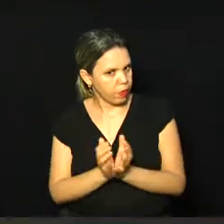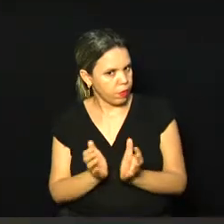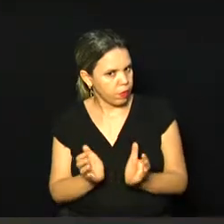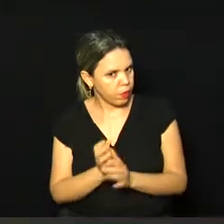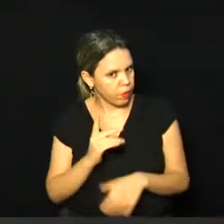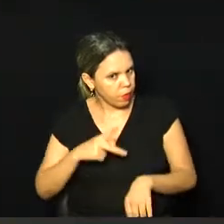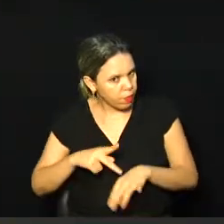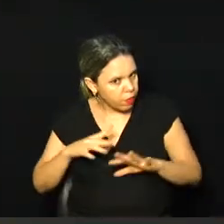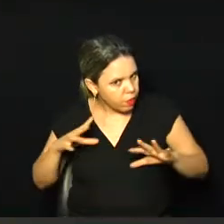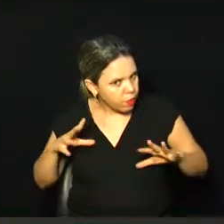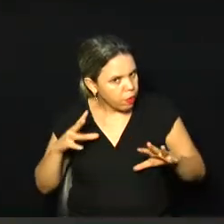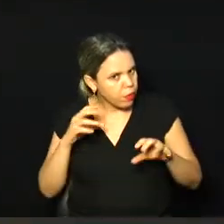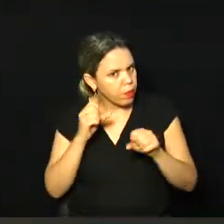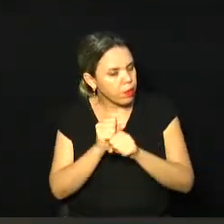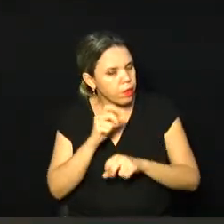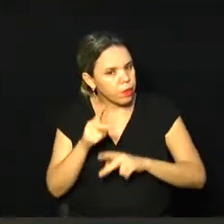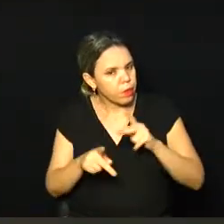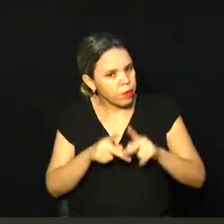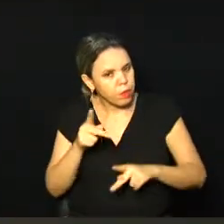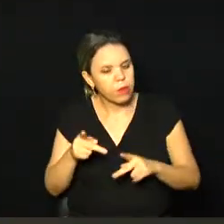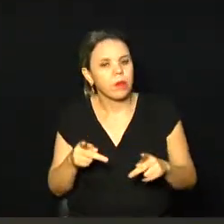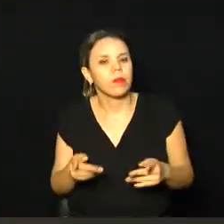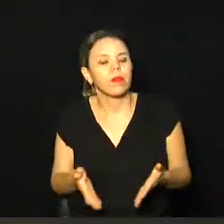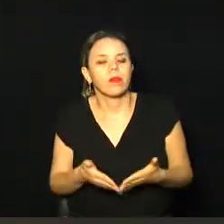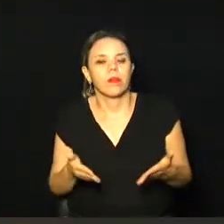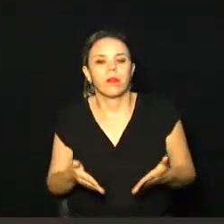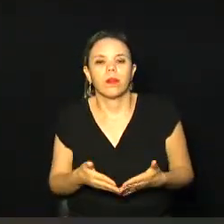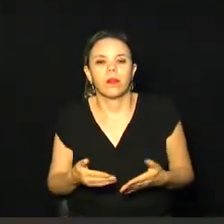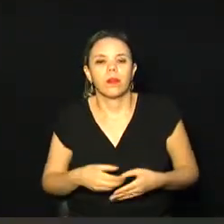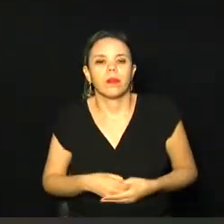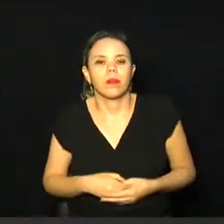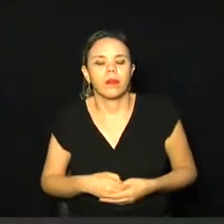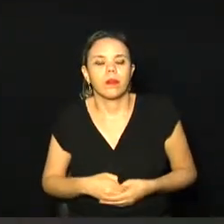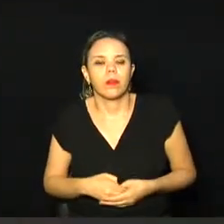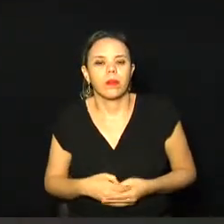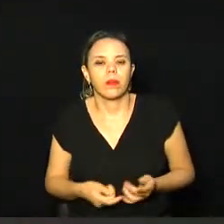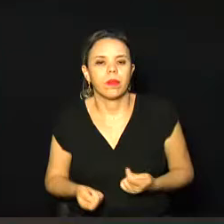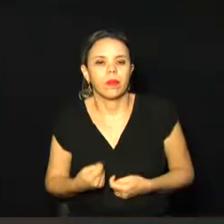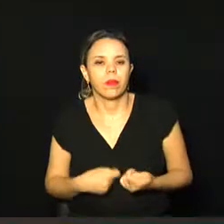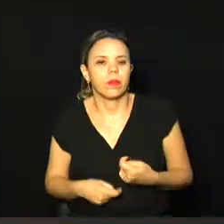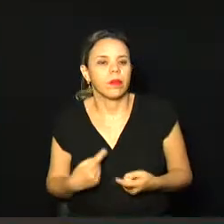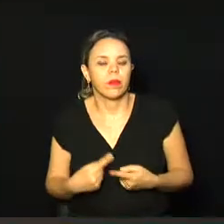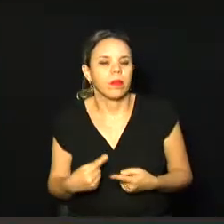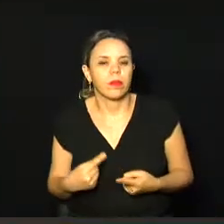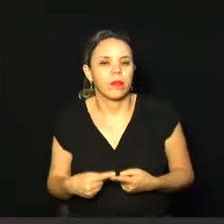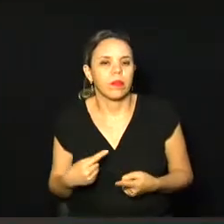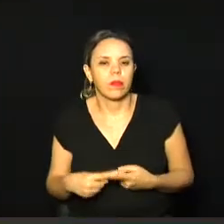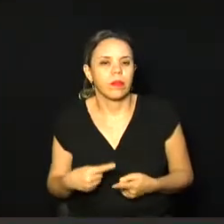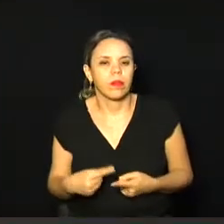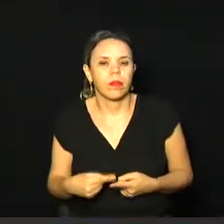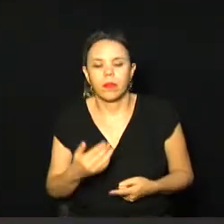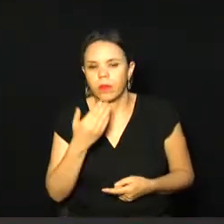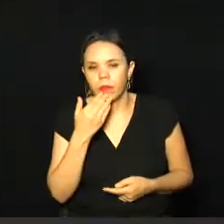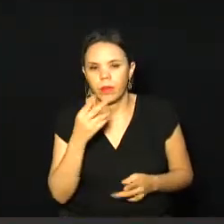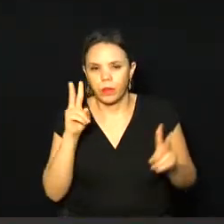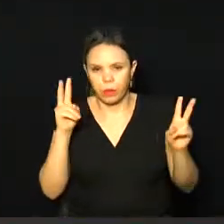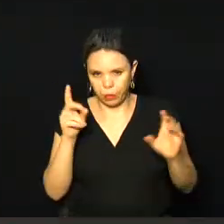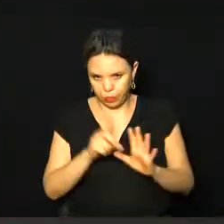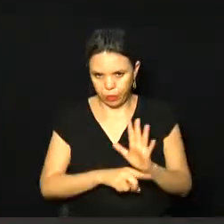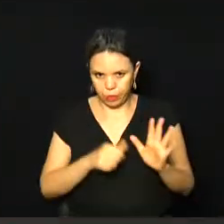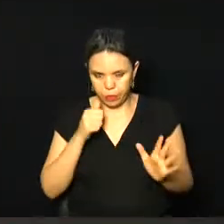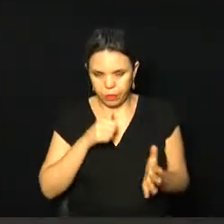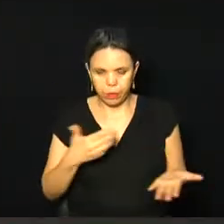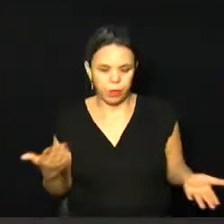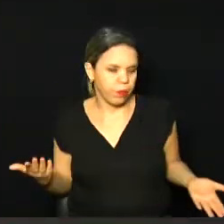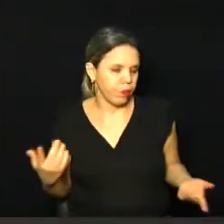país inteiro, de pessoas que estão em situação de vulnerabilidade social e econômica. Por que essas pessoas ainda pedem para falar sobre o direito das